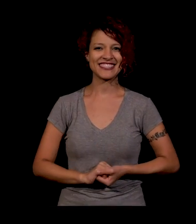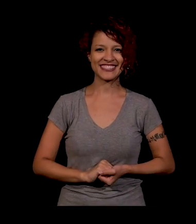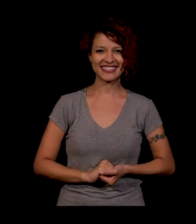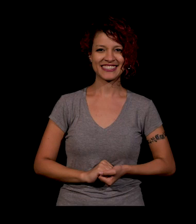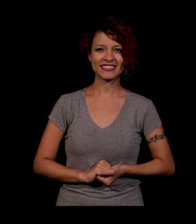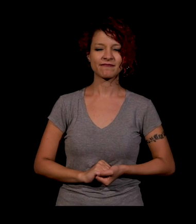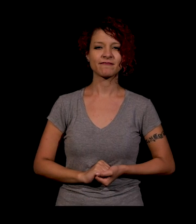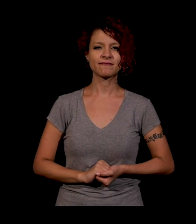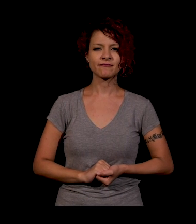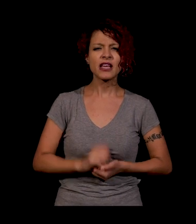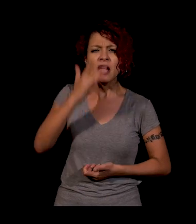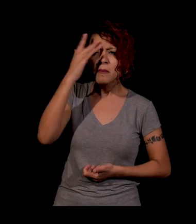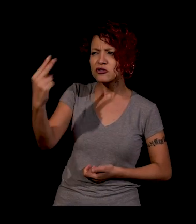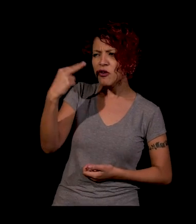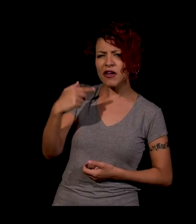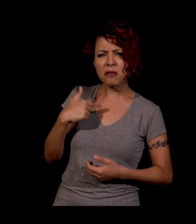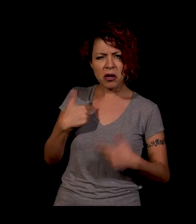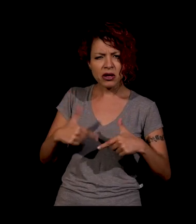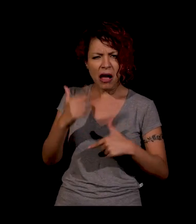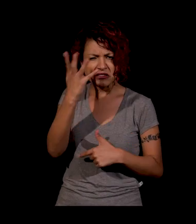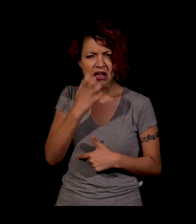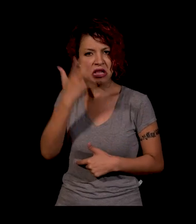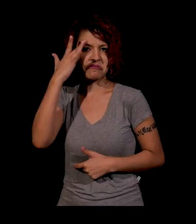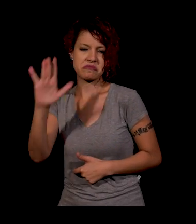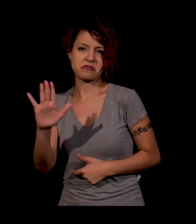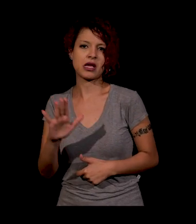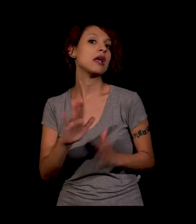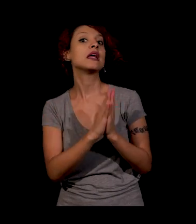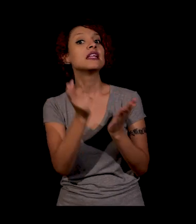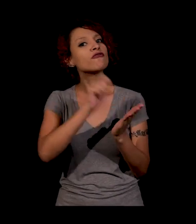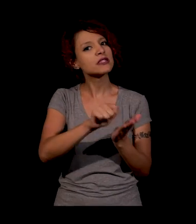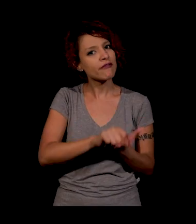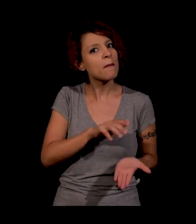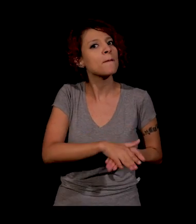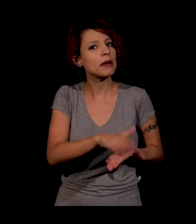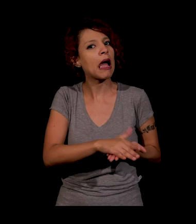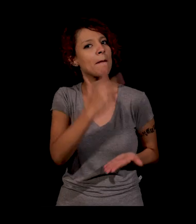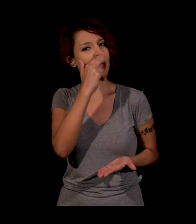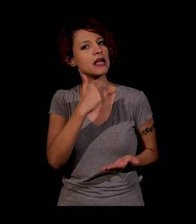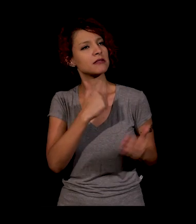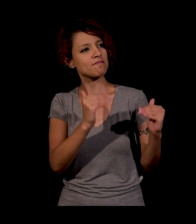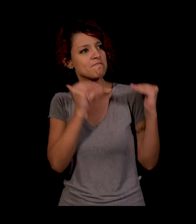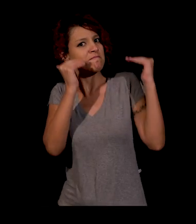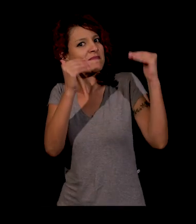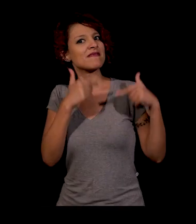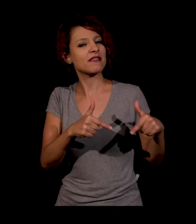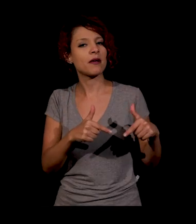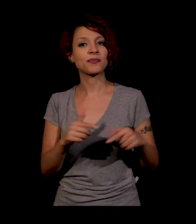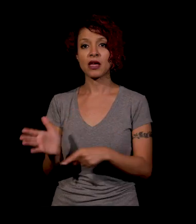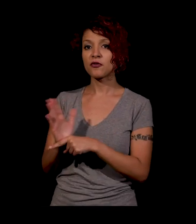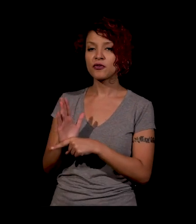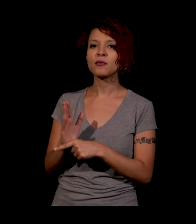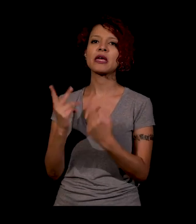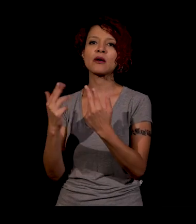Será que as pessoas me levam a sério? Eu não sei. Eu acho que livro é uma coisa que te dá uma moralzinha, assim, sabe? Acho que como Nossos Pais também.